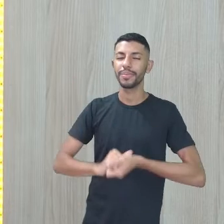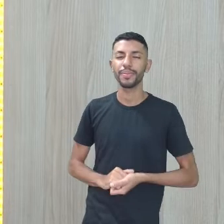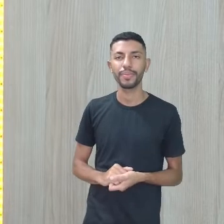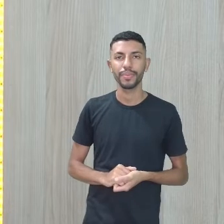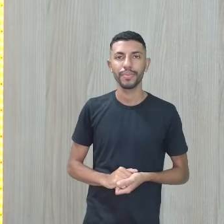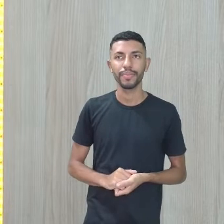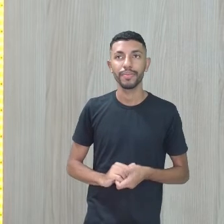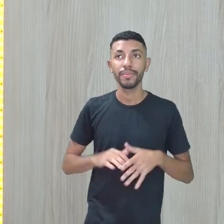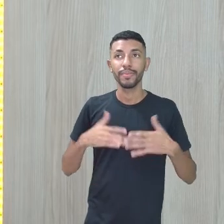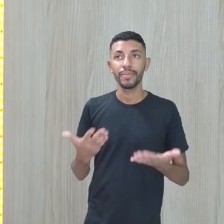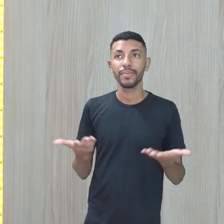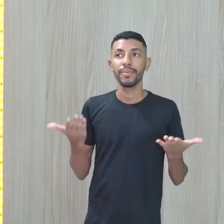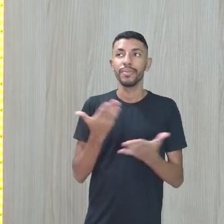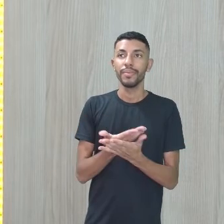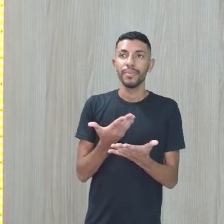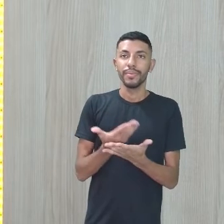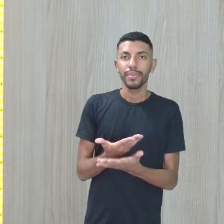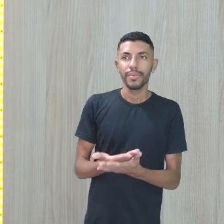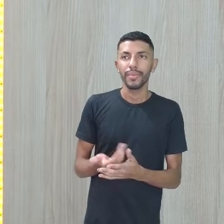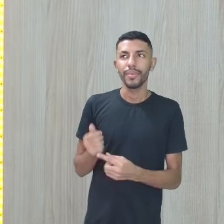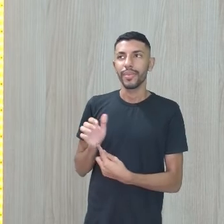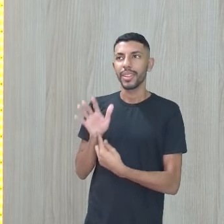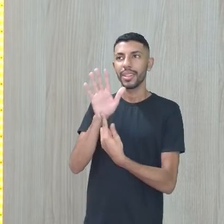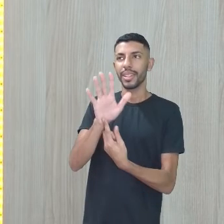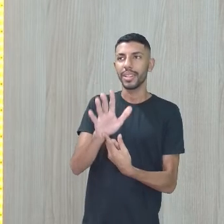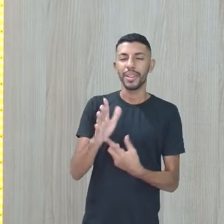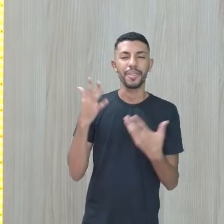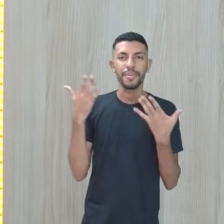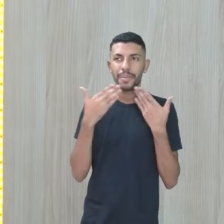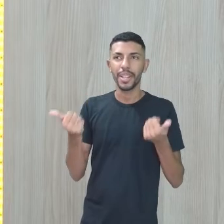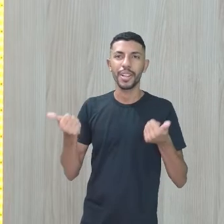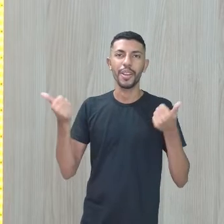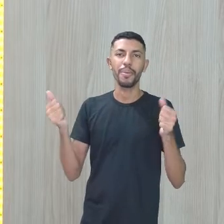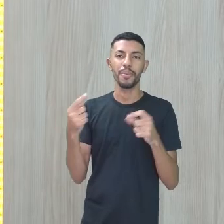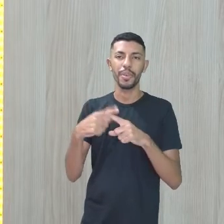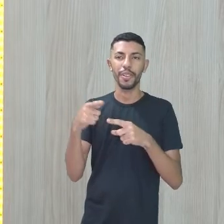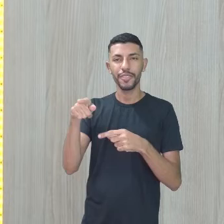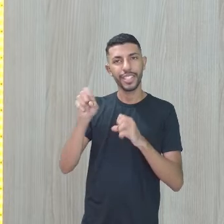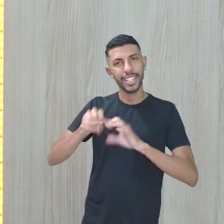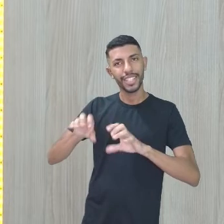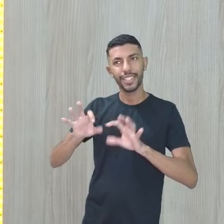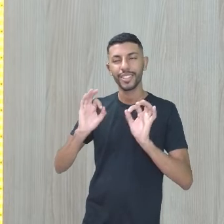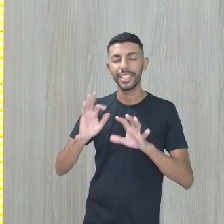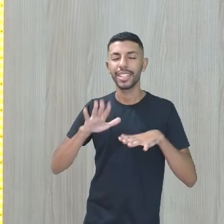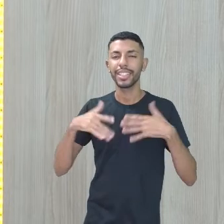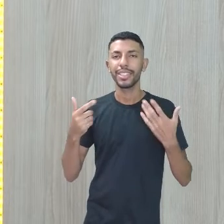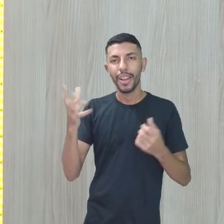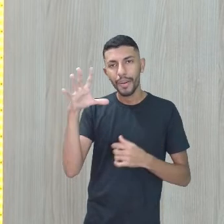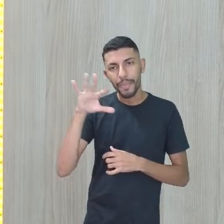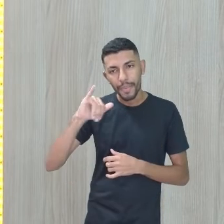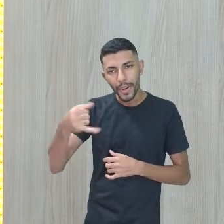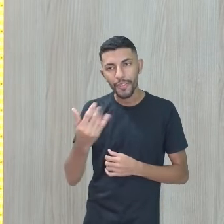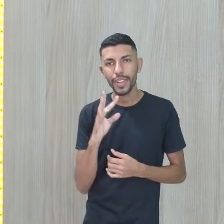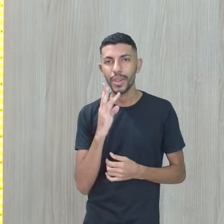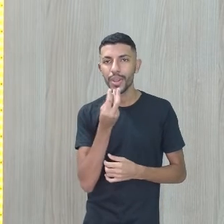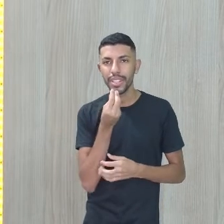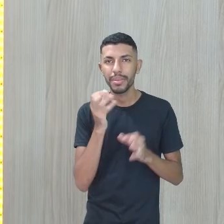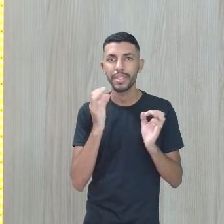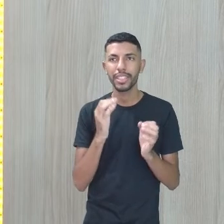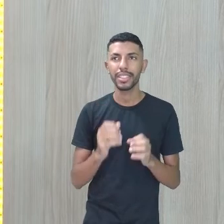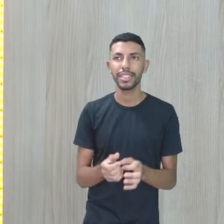aula expositiva, dada por você, foi maravilhosa. Então, aproveita aí, pessoal, esse